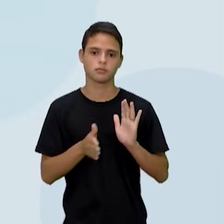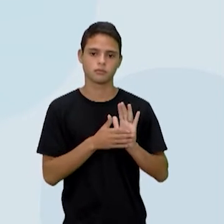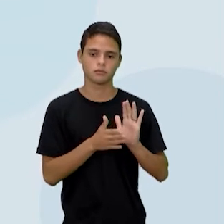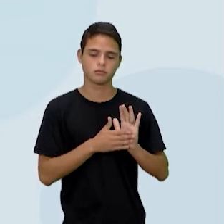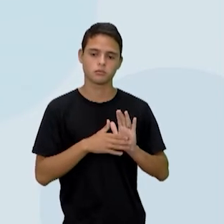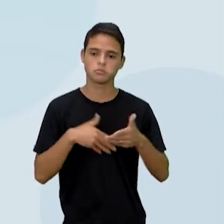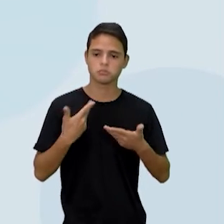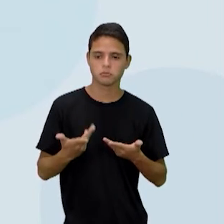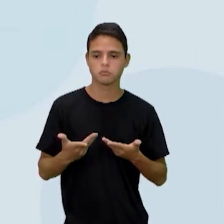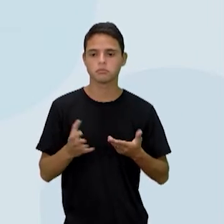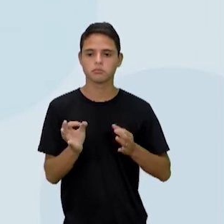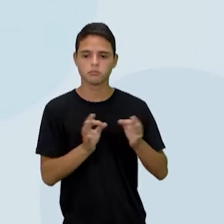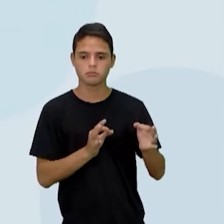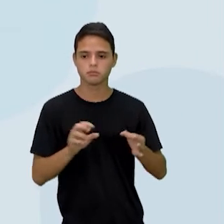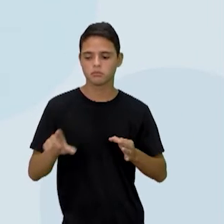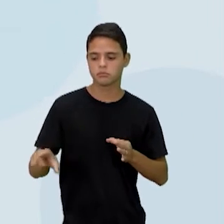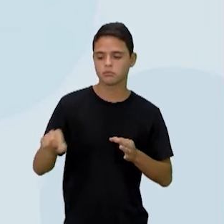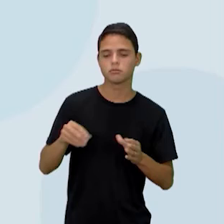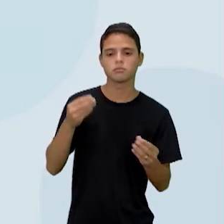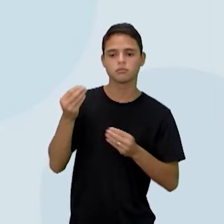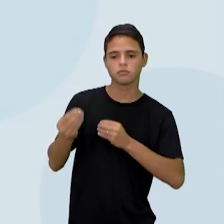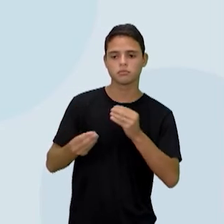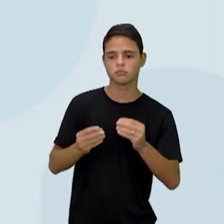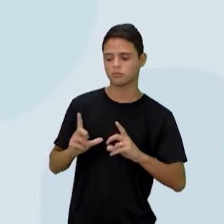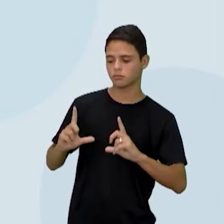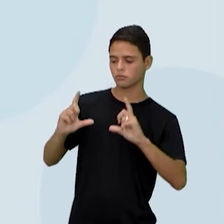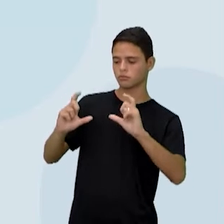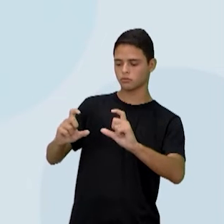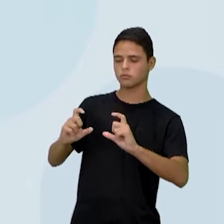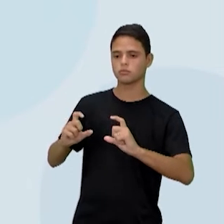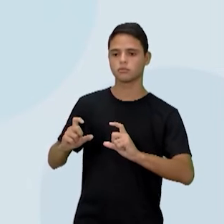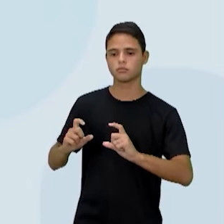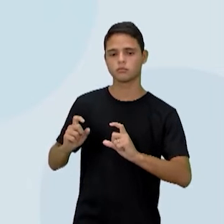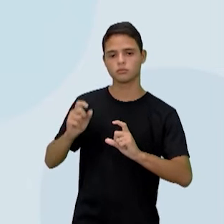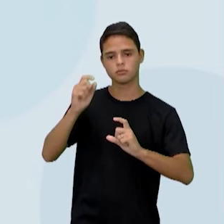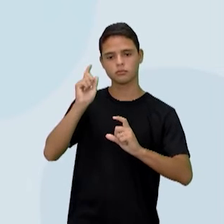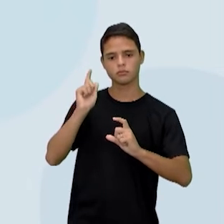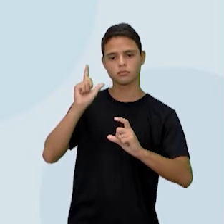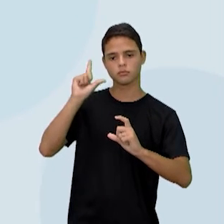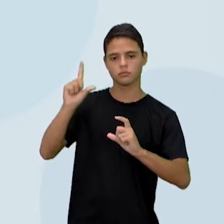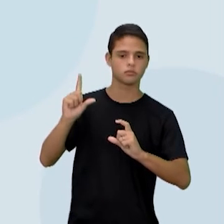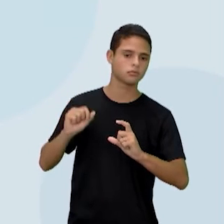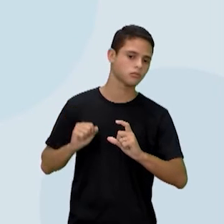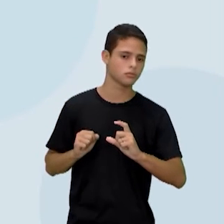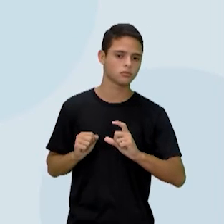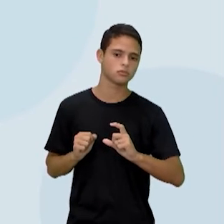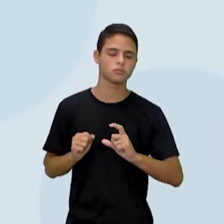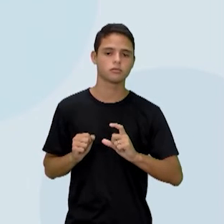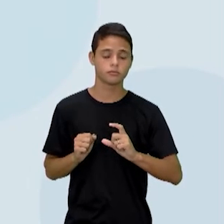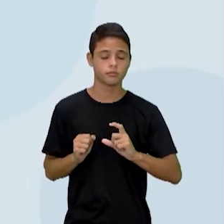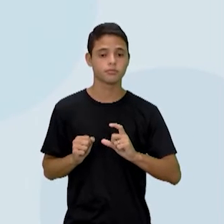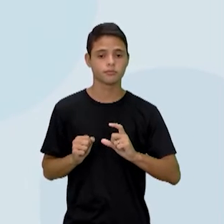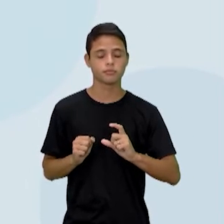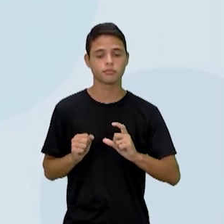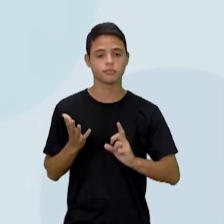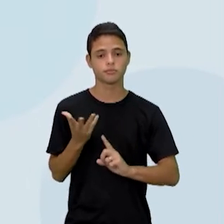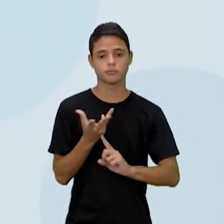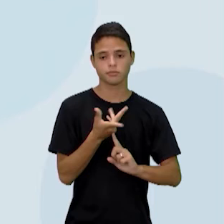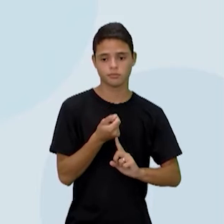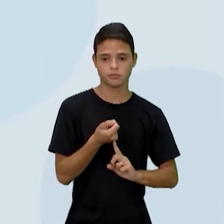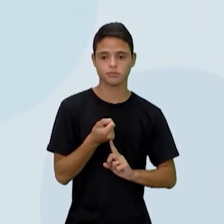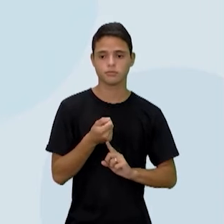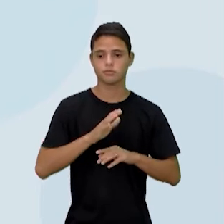e escolher uma forma de registro para essa, né, para essa intervenção artística que